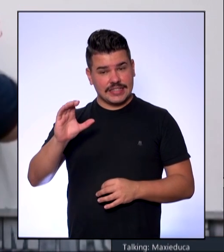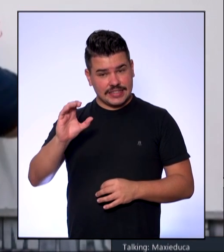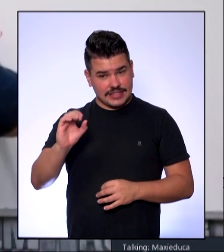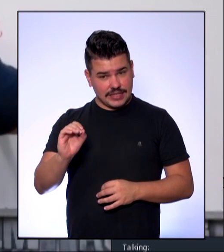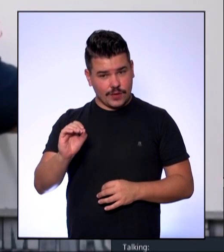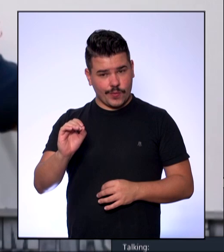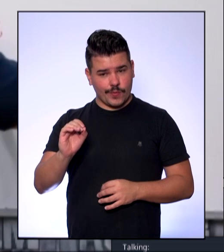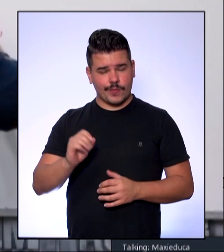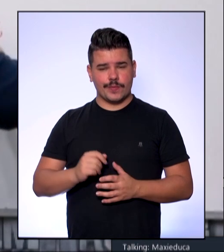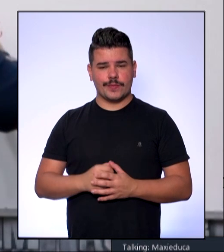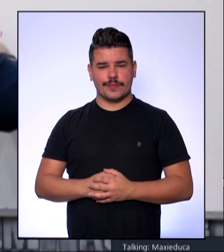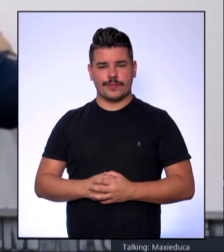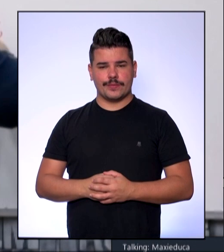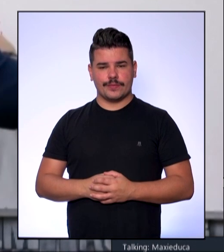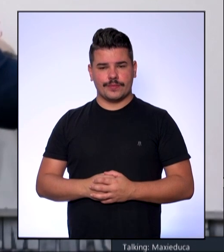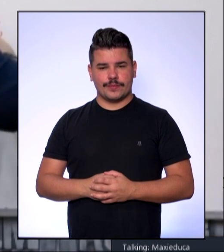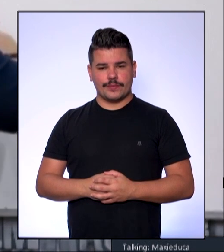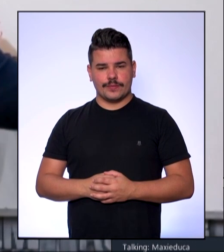mais